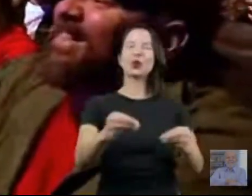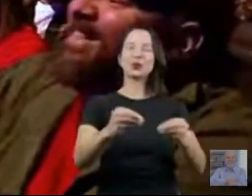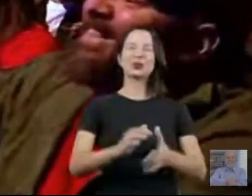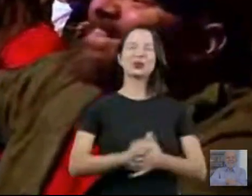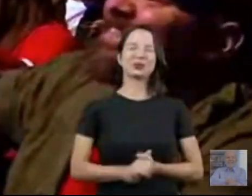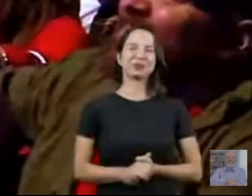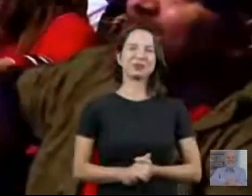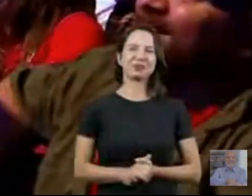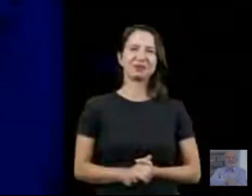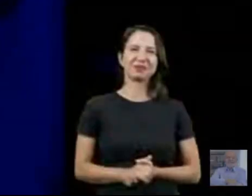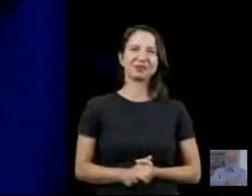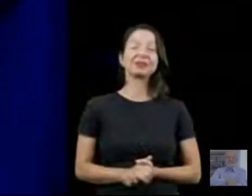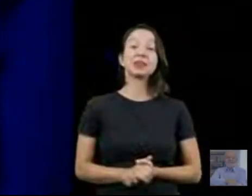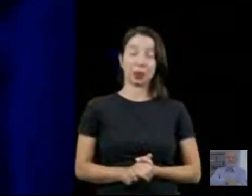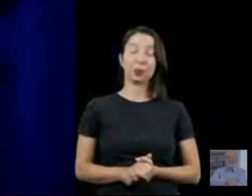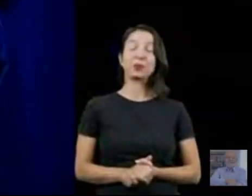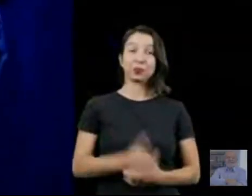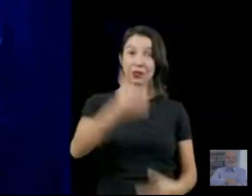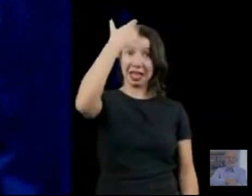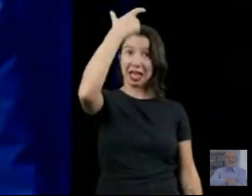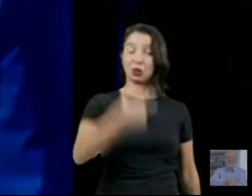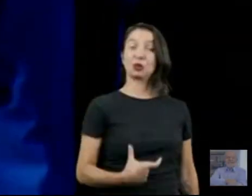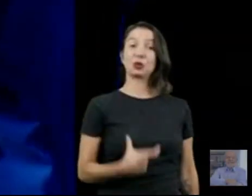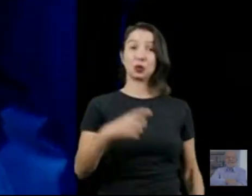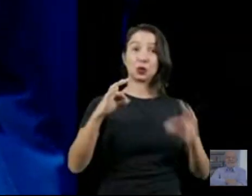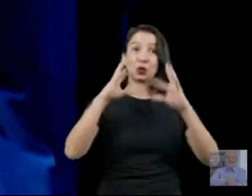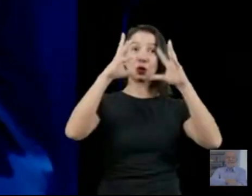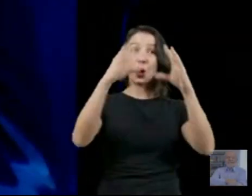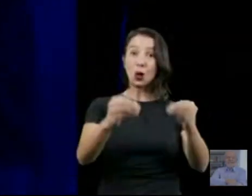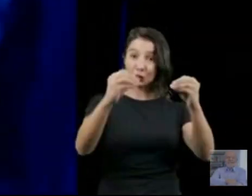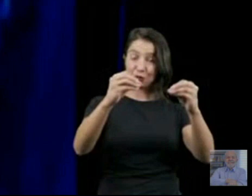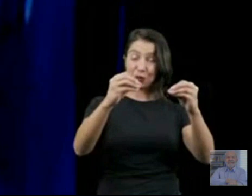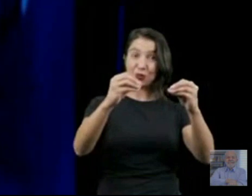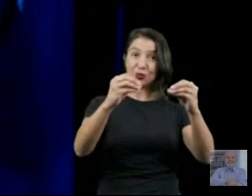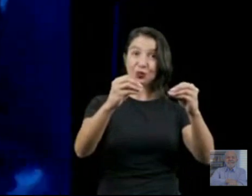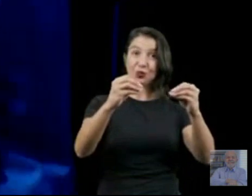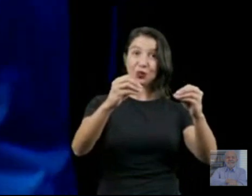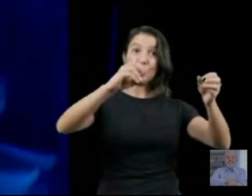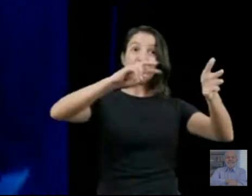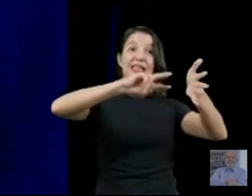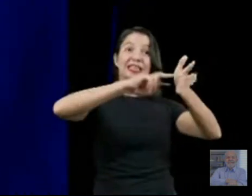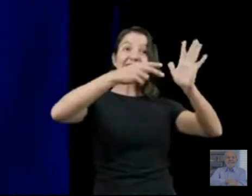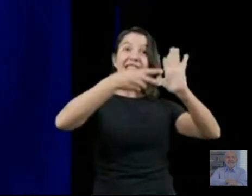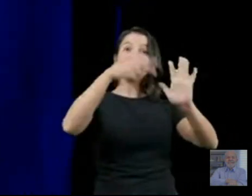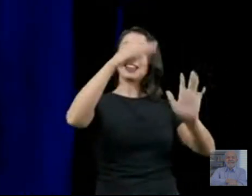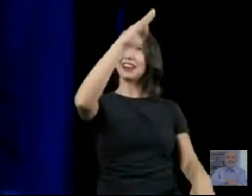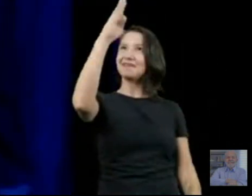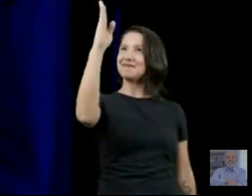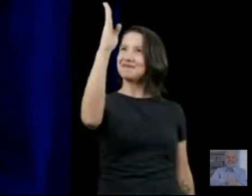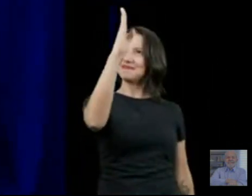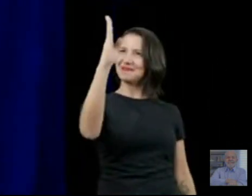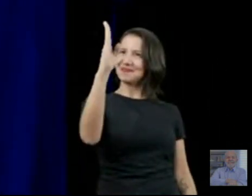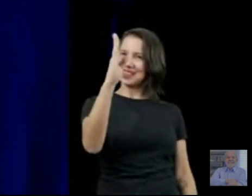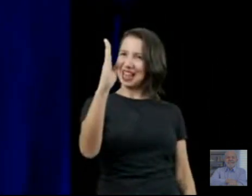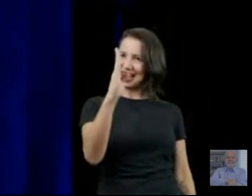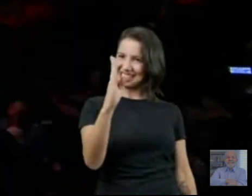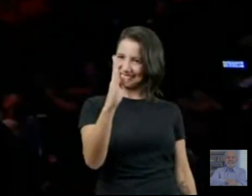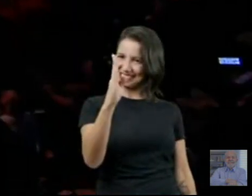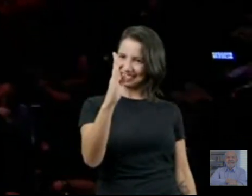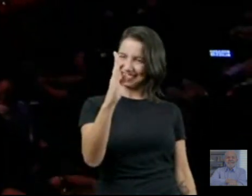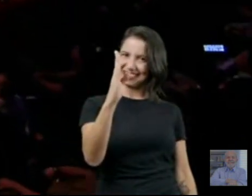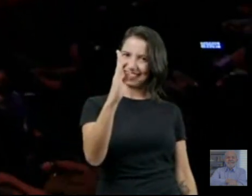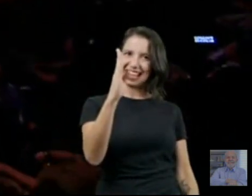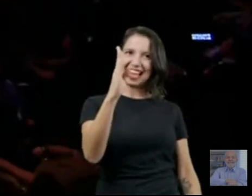Somos todos o Brasil é todos nós, rosário de